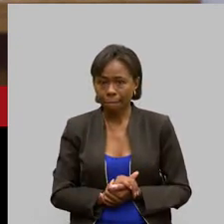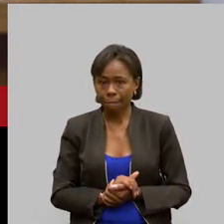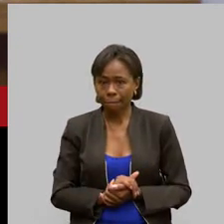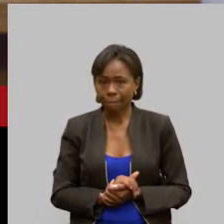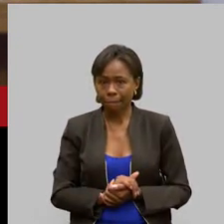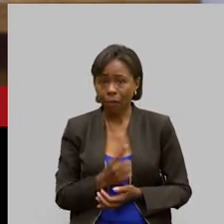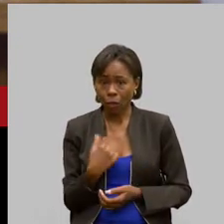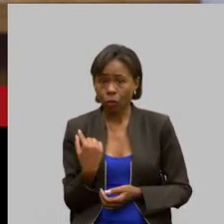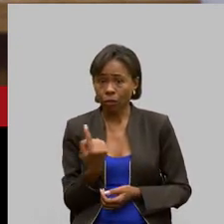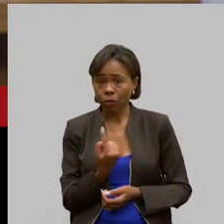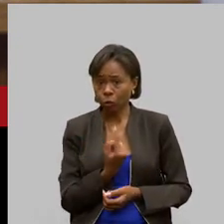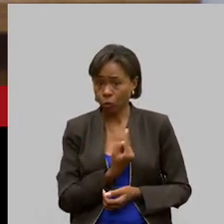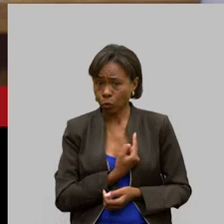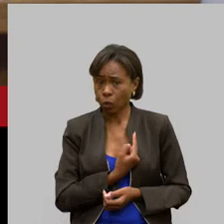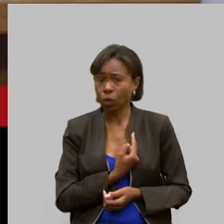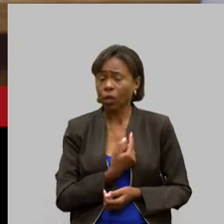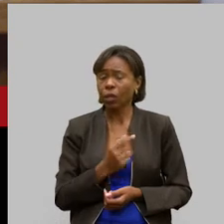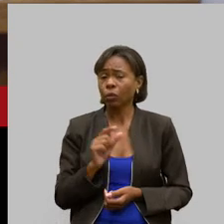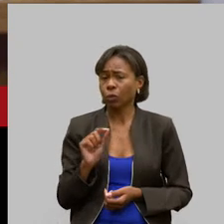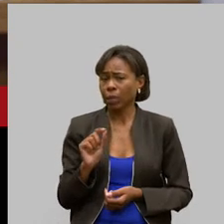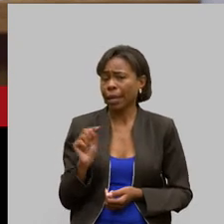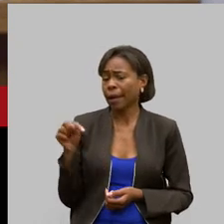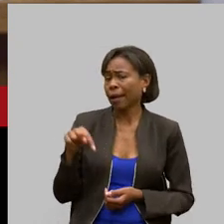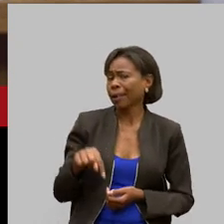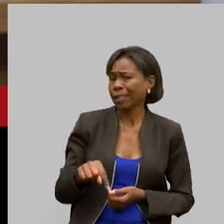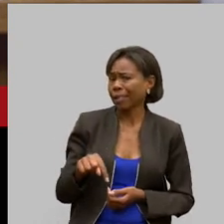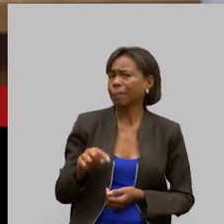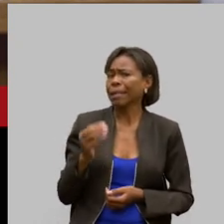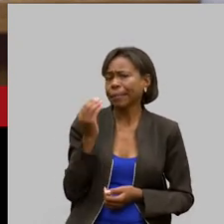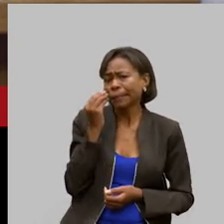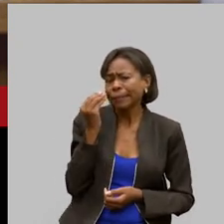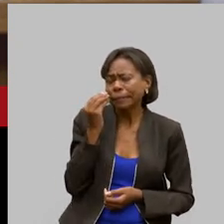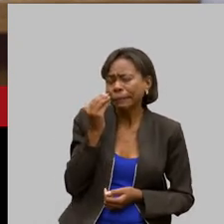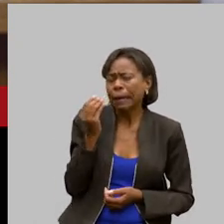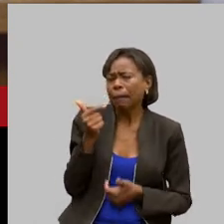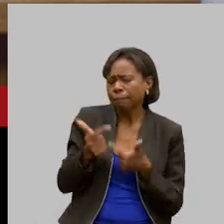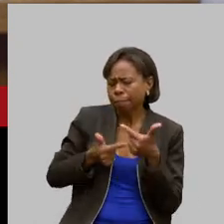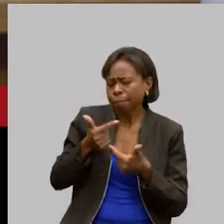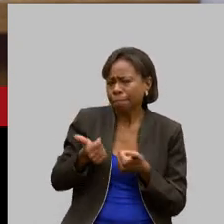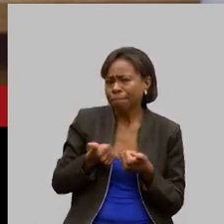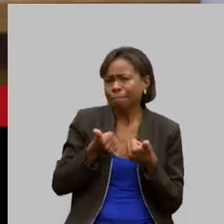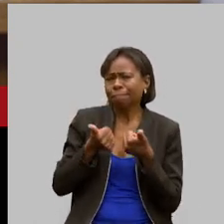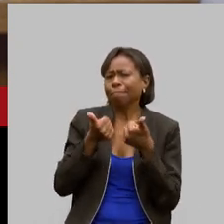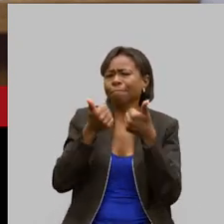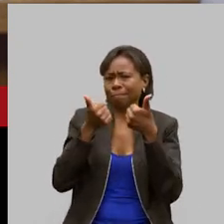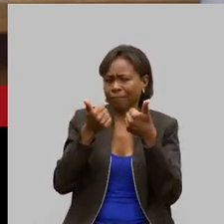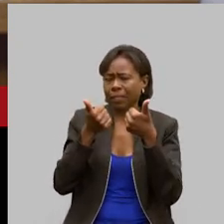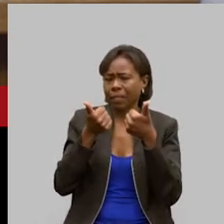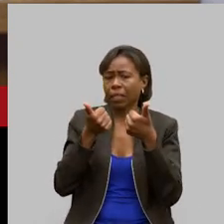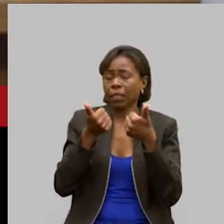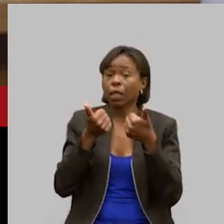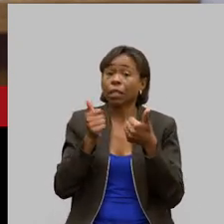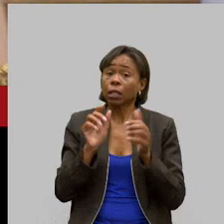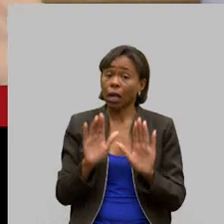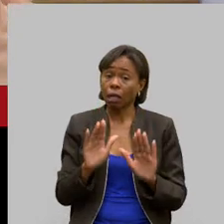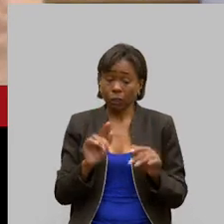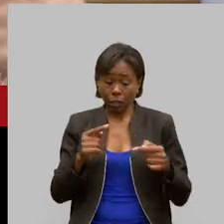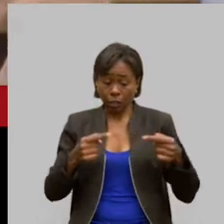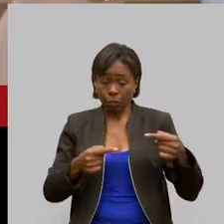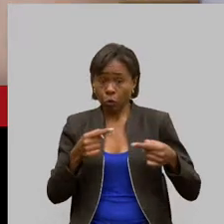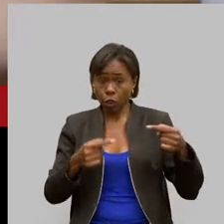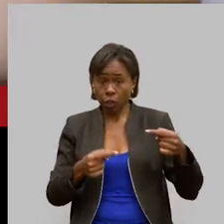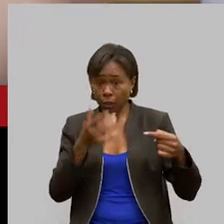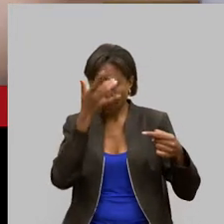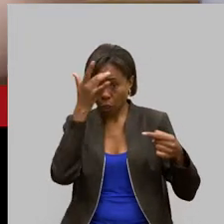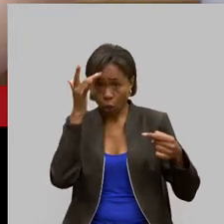a gente tá aqui para poder fazer o nosso melhor a diretoria Estadual de política para as pessoas com cência quem